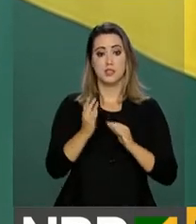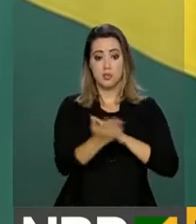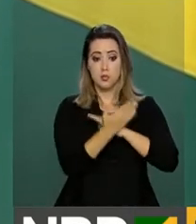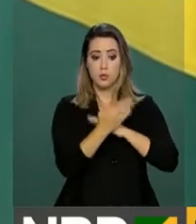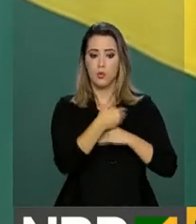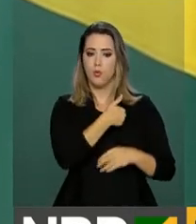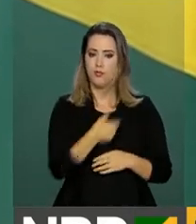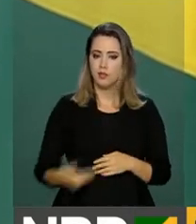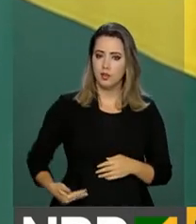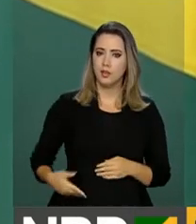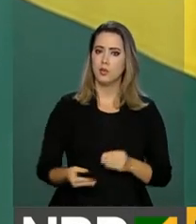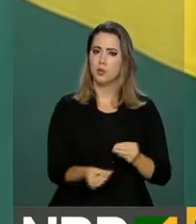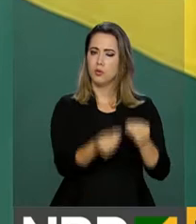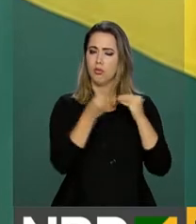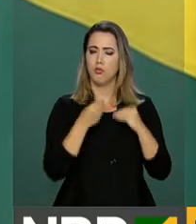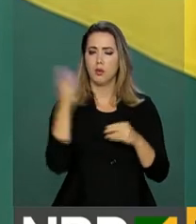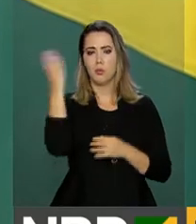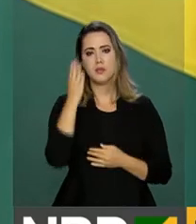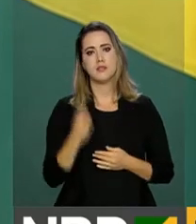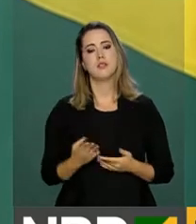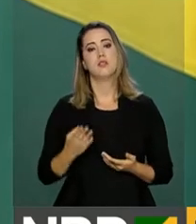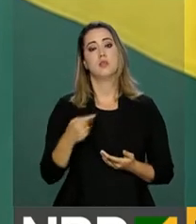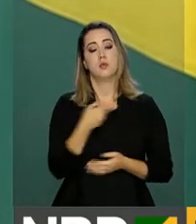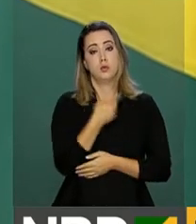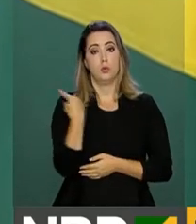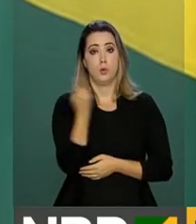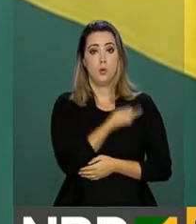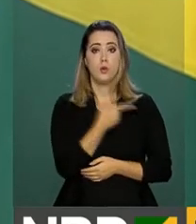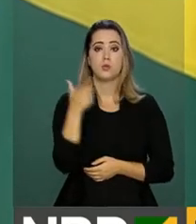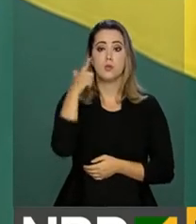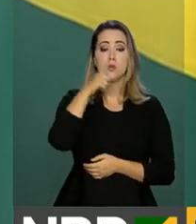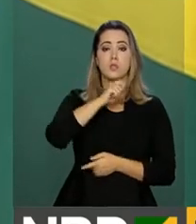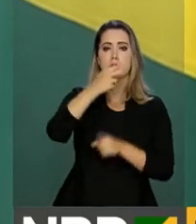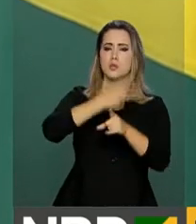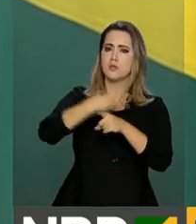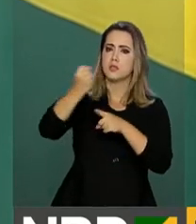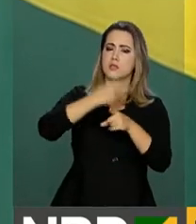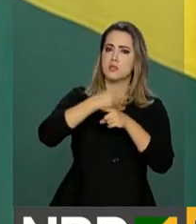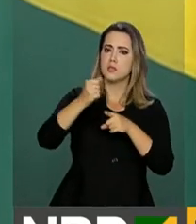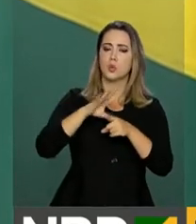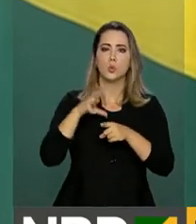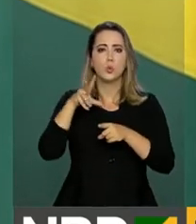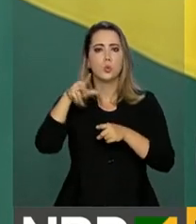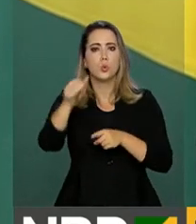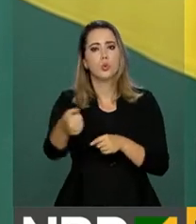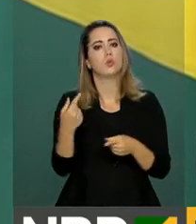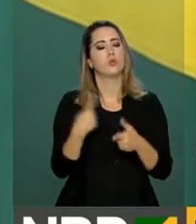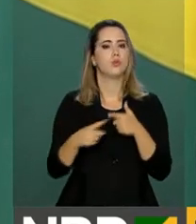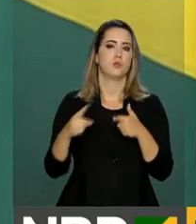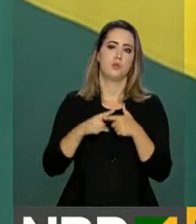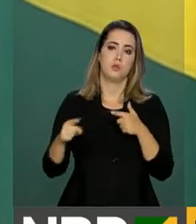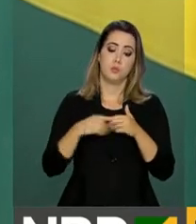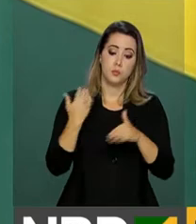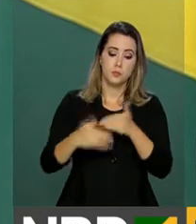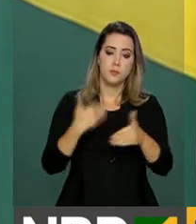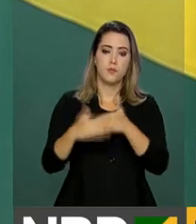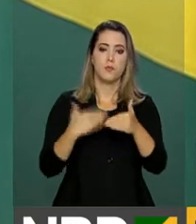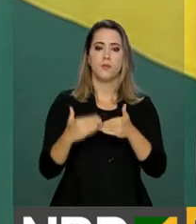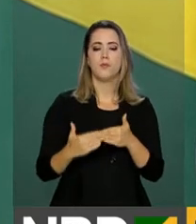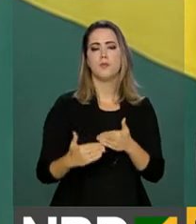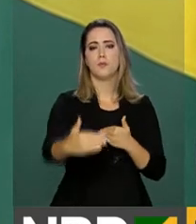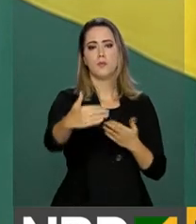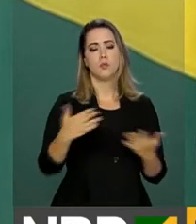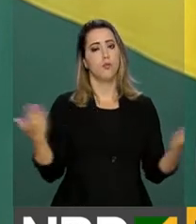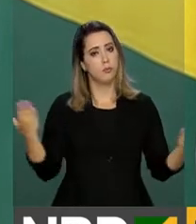propuser o brasil nós conseguimos vencer todos os obstáculos e levar adiante aquilo